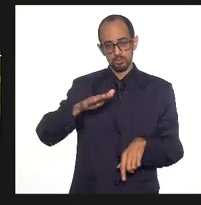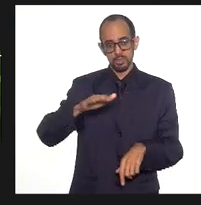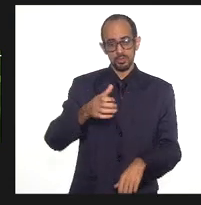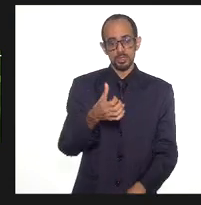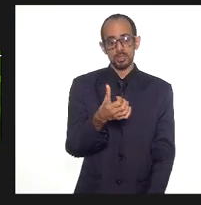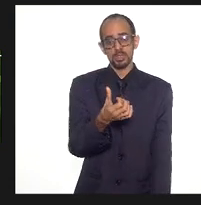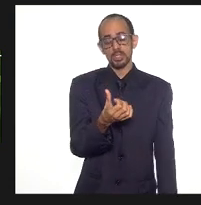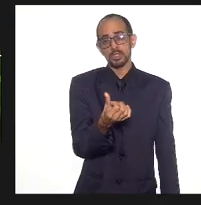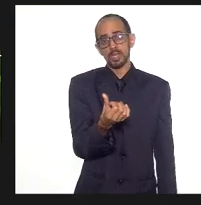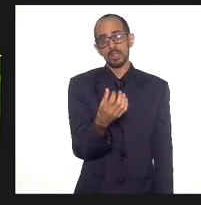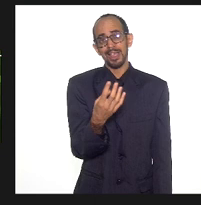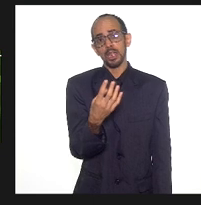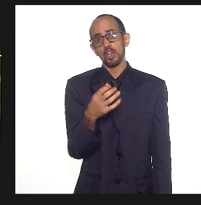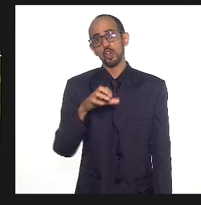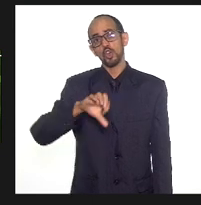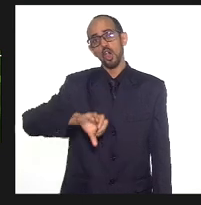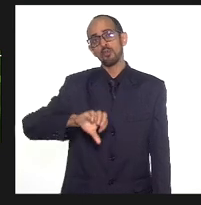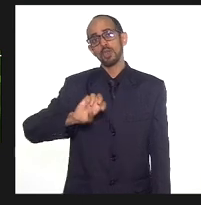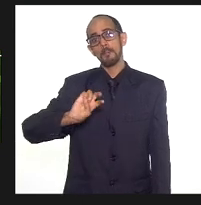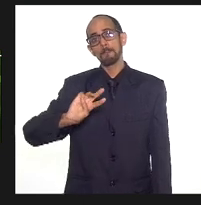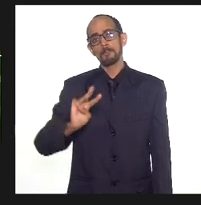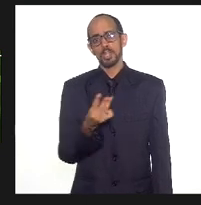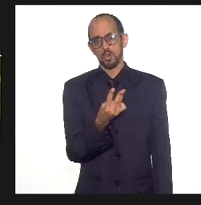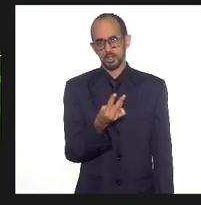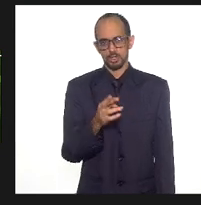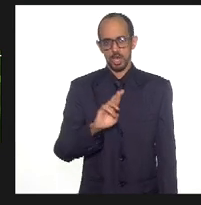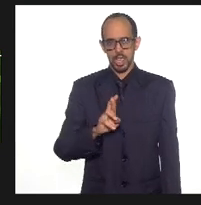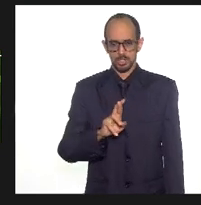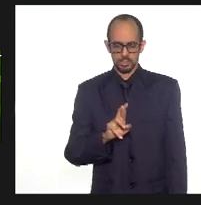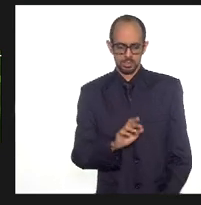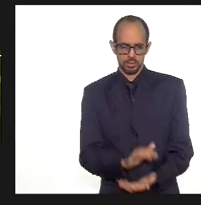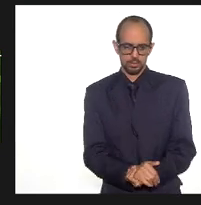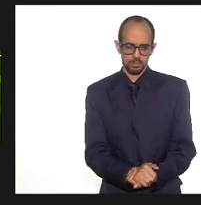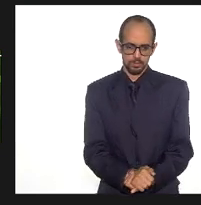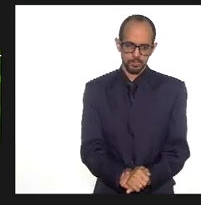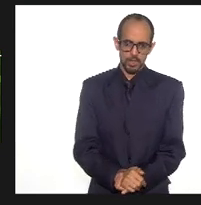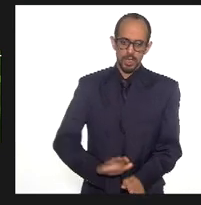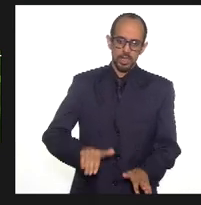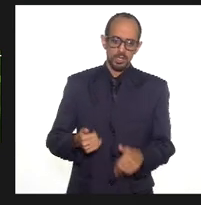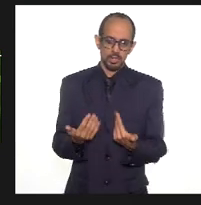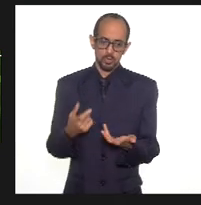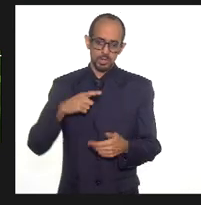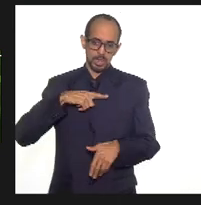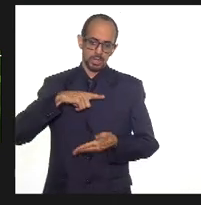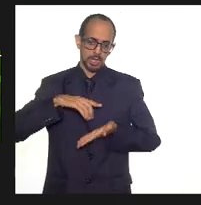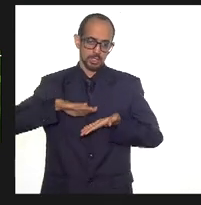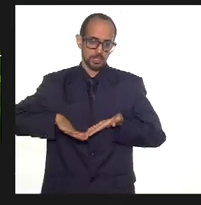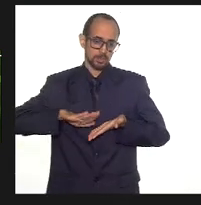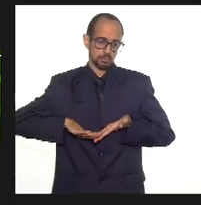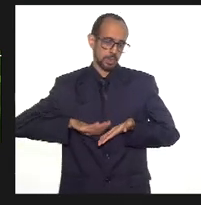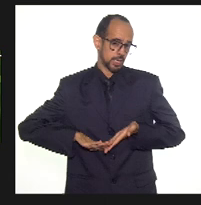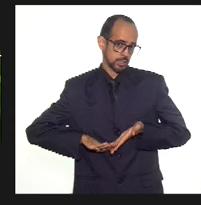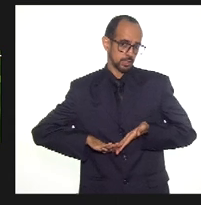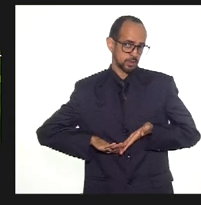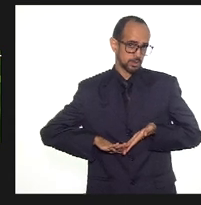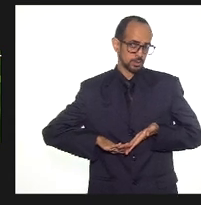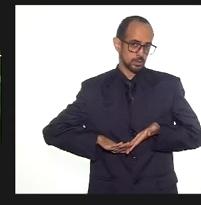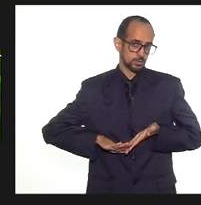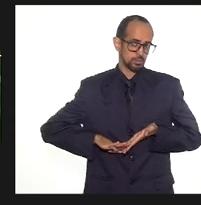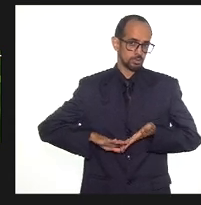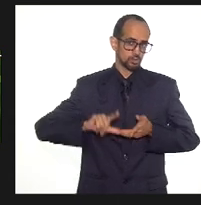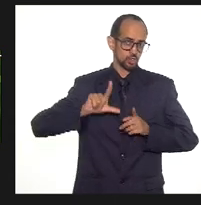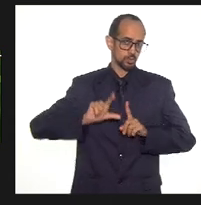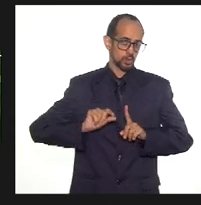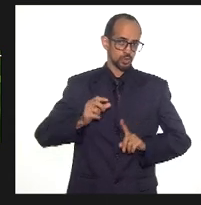69 milhões, ou seja, dado que você tem despesas de depreciação que se fazem ao longo